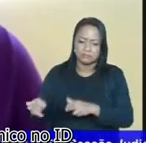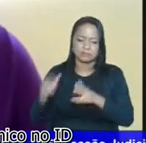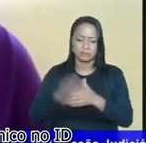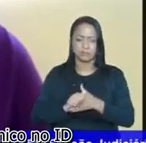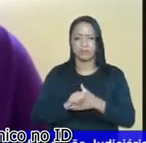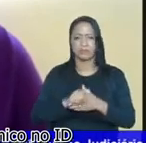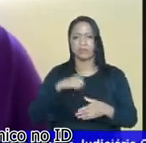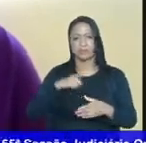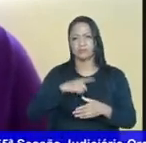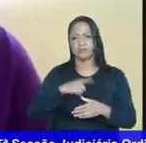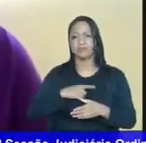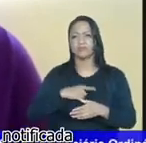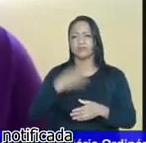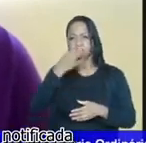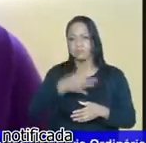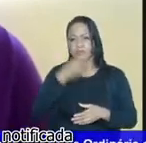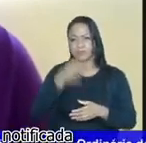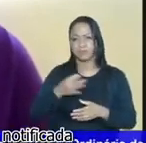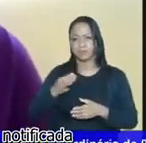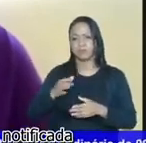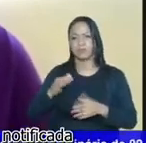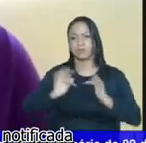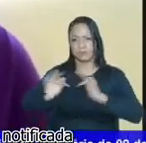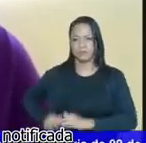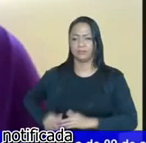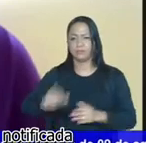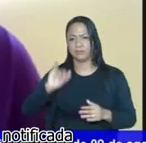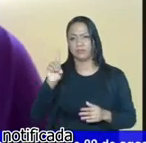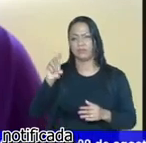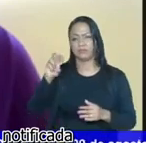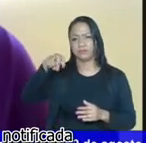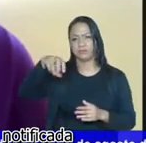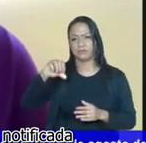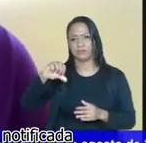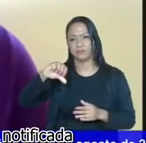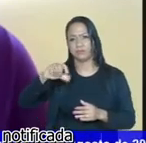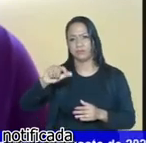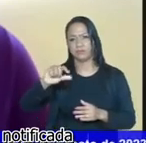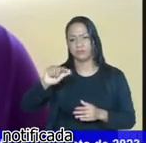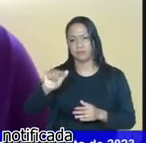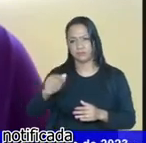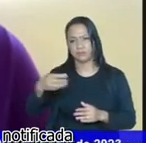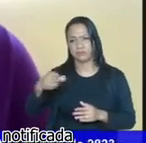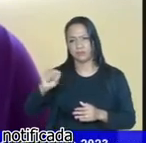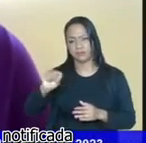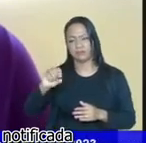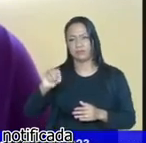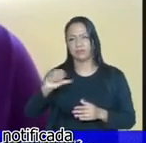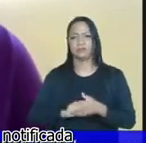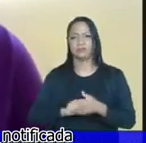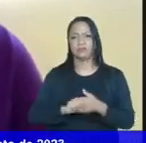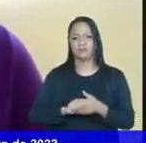constantes no parecer técnico do ID 500-9780, acerca da qual a embargante ela foi